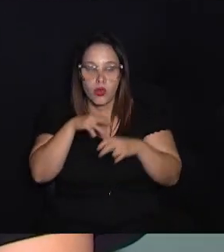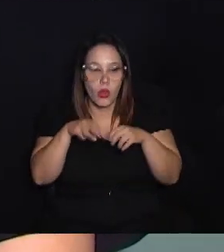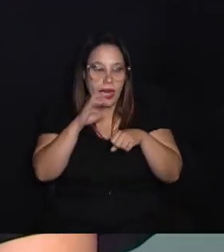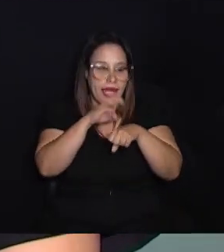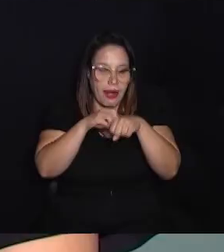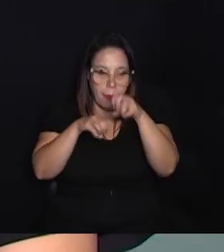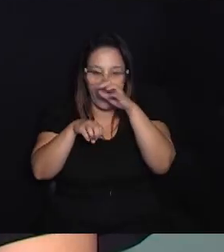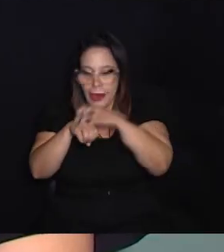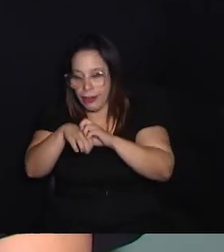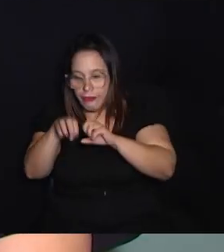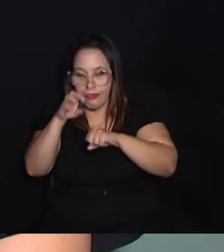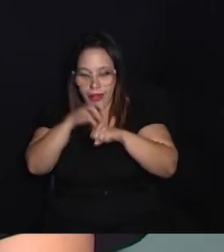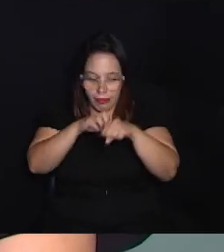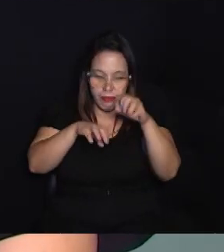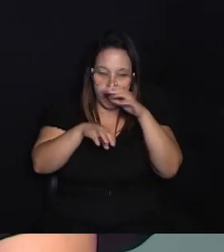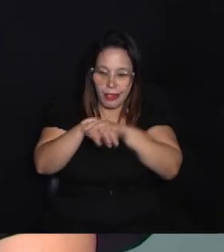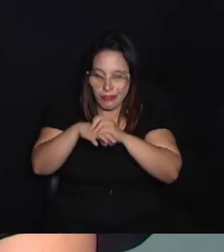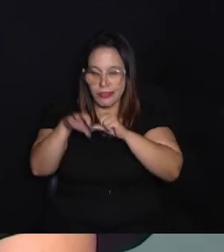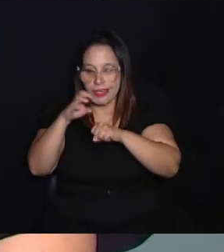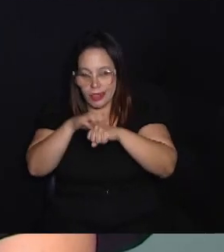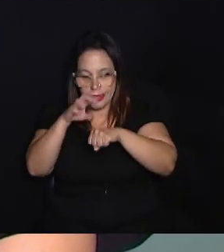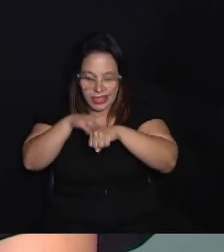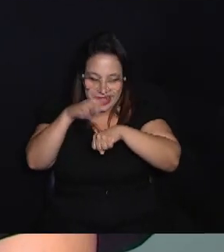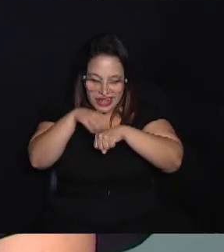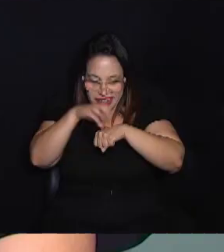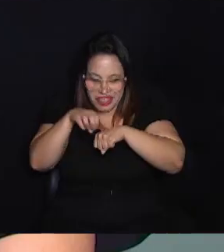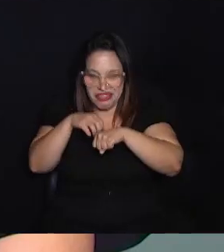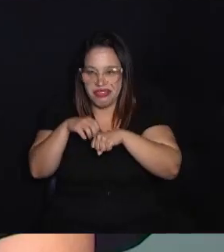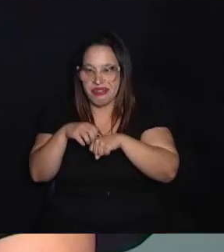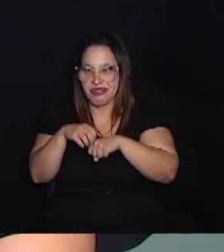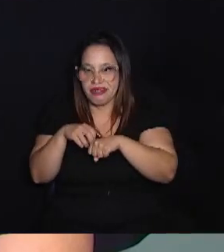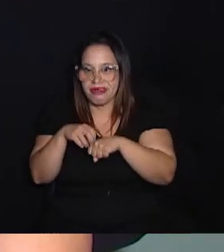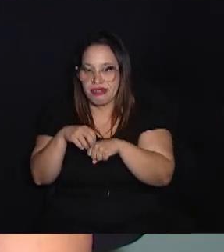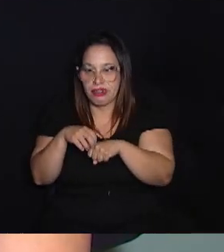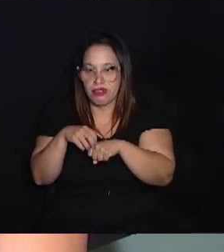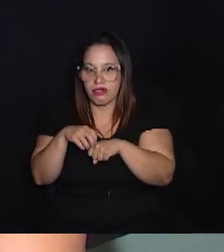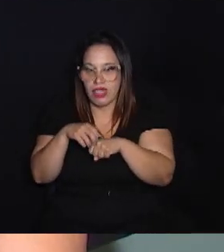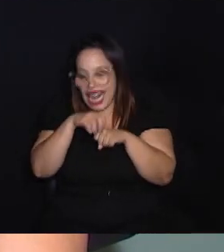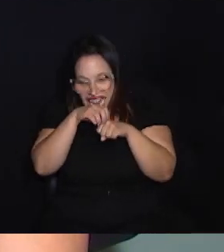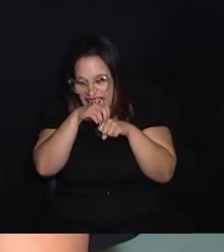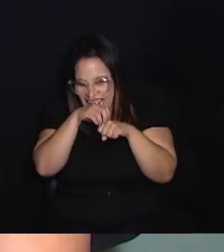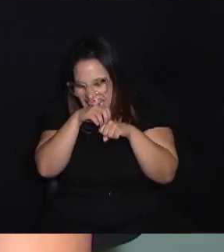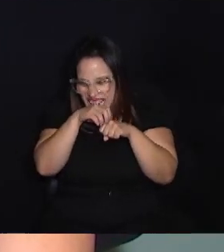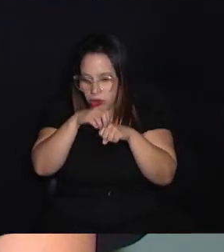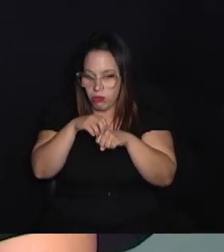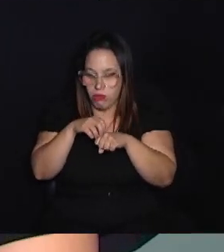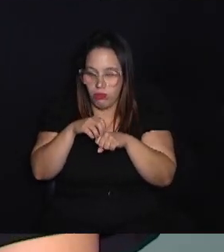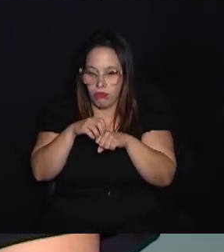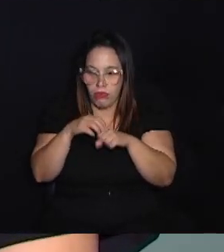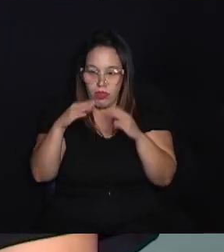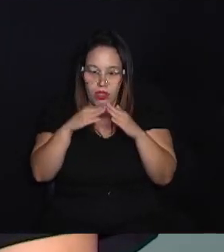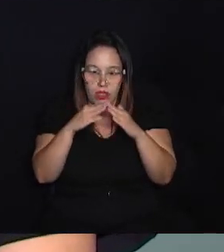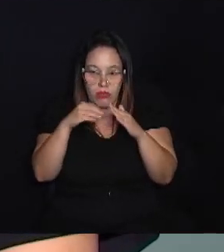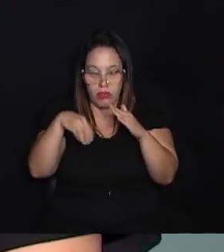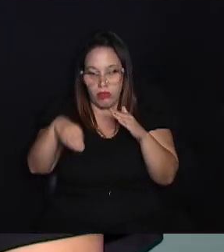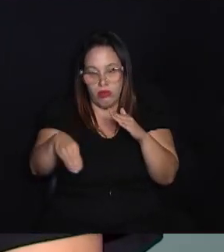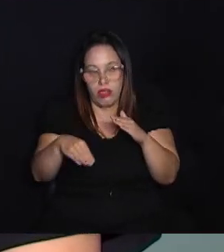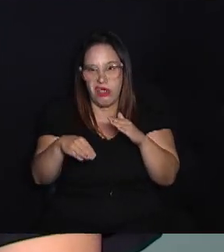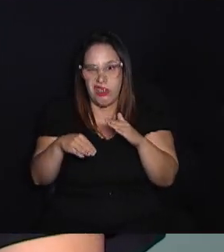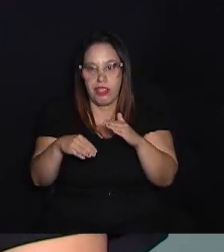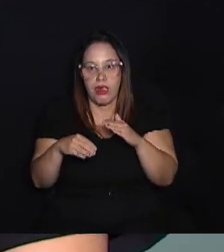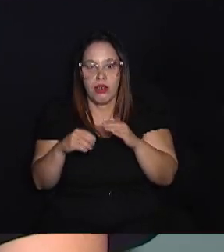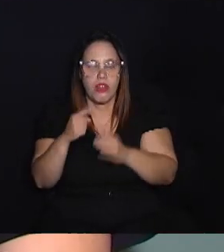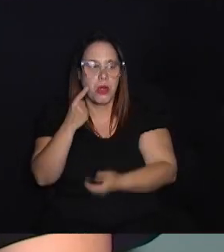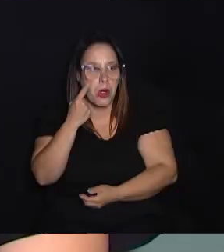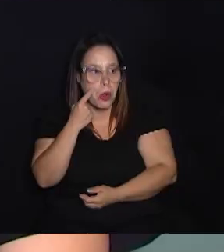tudo. Tem muitas raridades de alguns pacientes nossos que o tutor deixa solto e não rói nada da casa, tá? Mas é algo que a gente tem que se